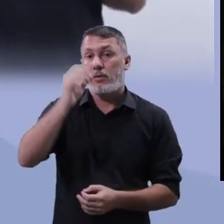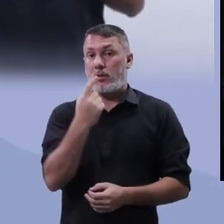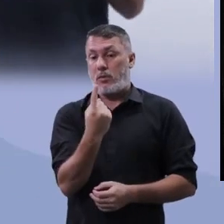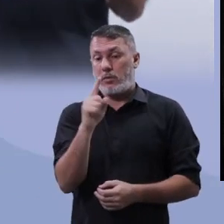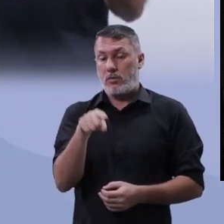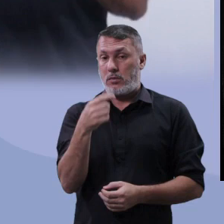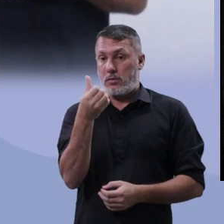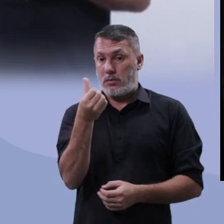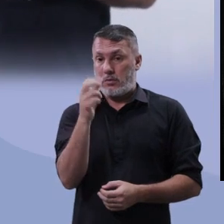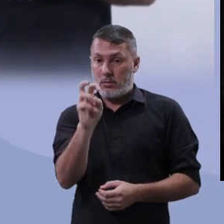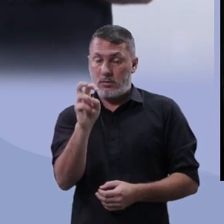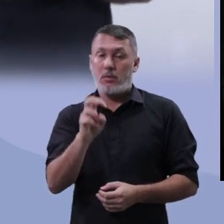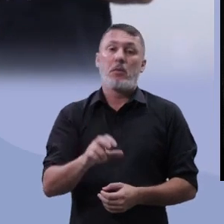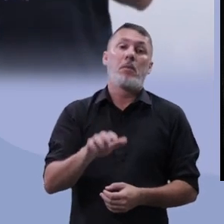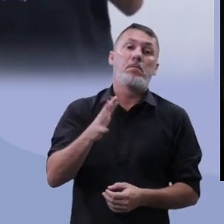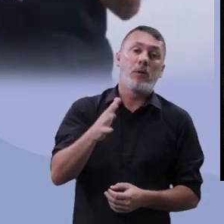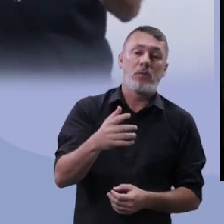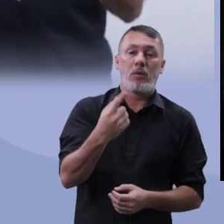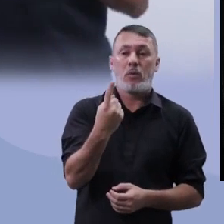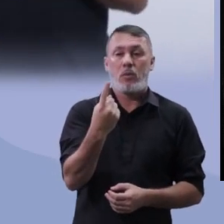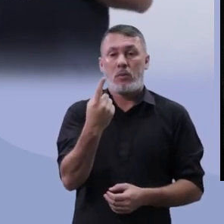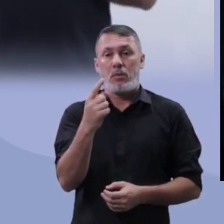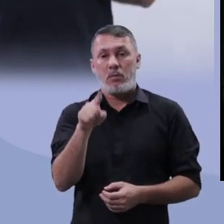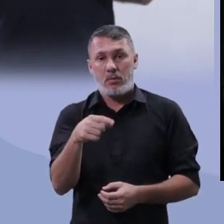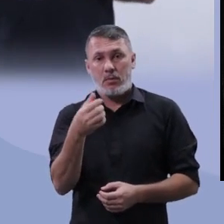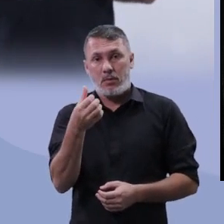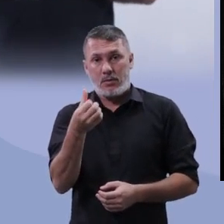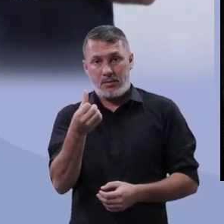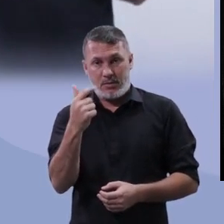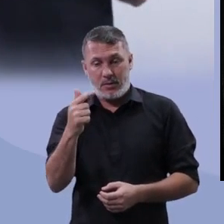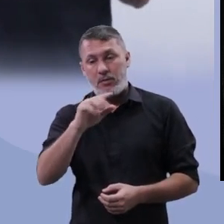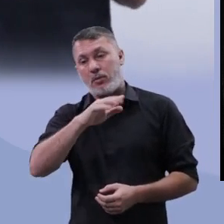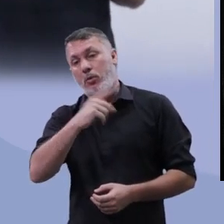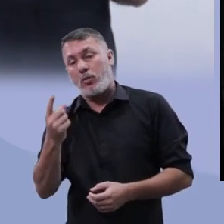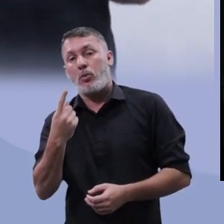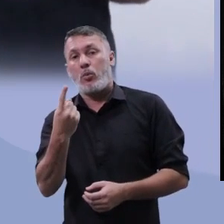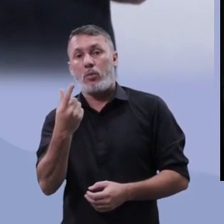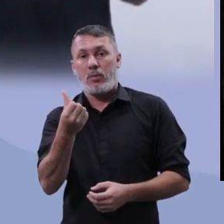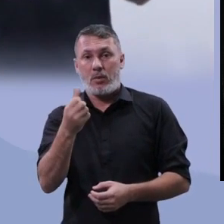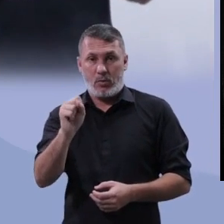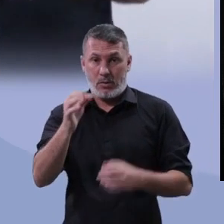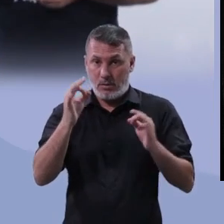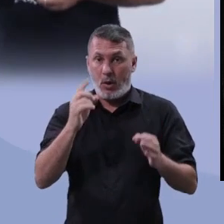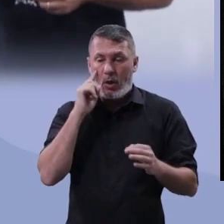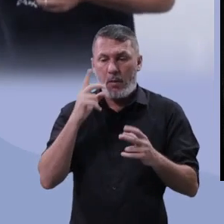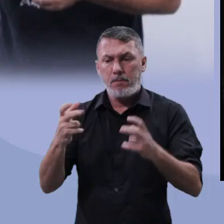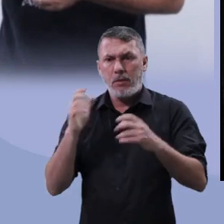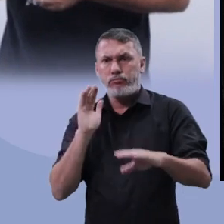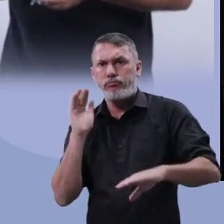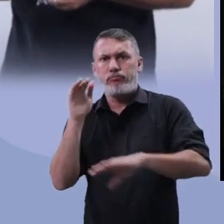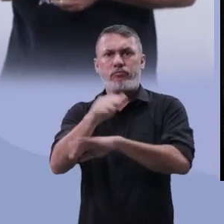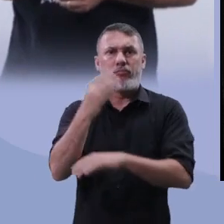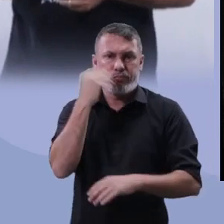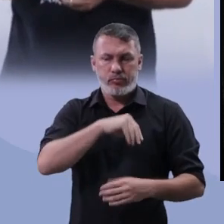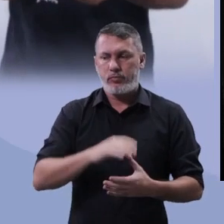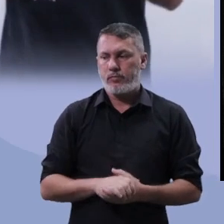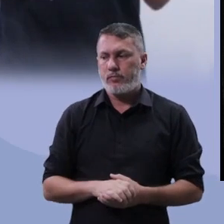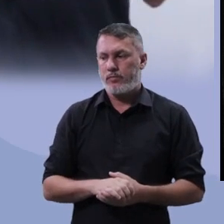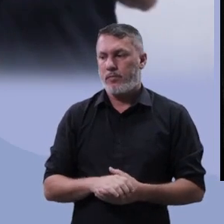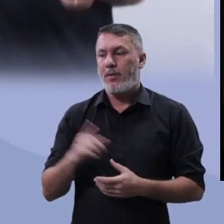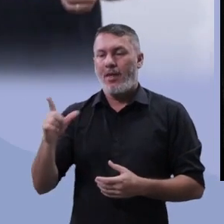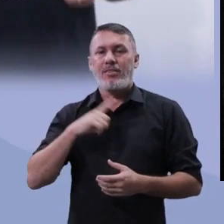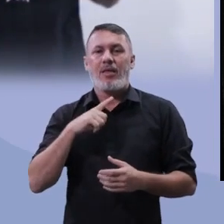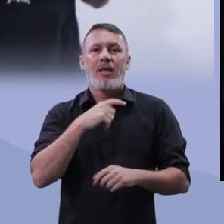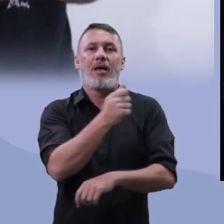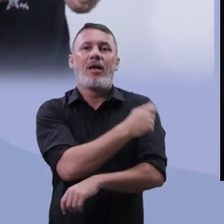1,65, a mediana é 1,67 e a moda é 1,70. Beleza? Então vamos hackear a questão para você. Tá aí.